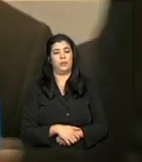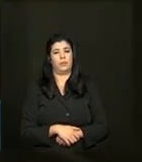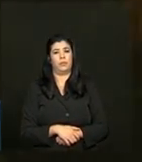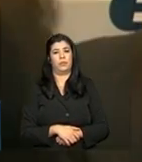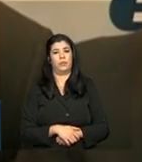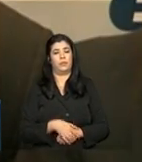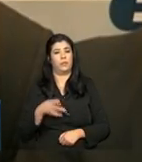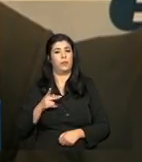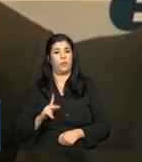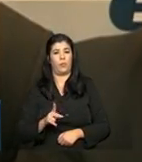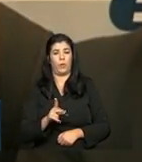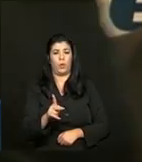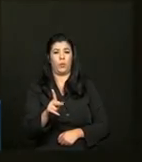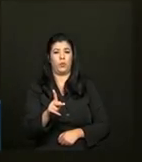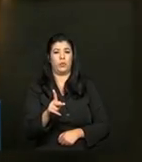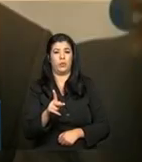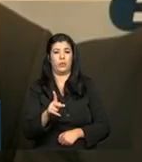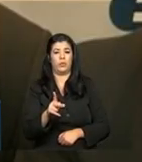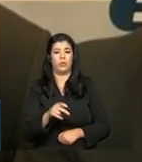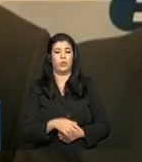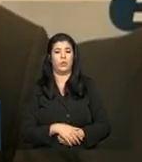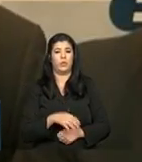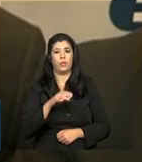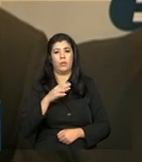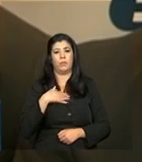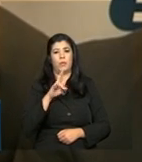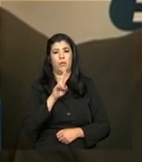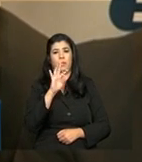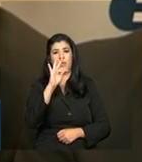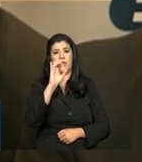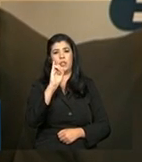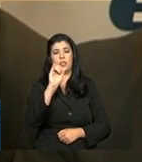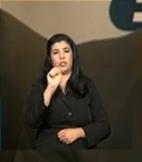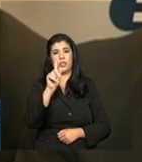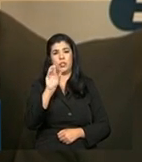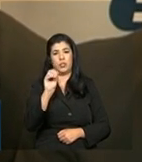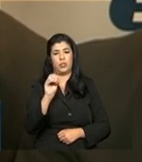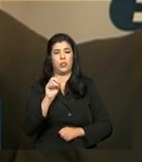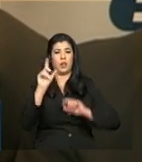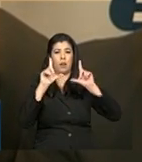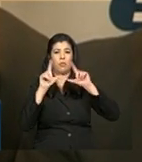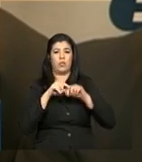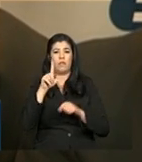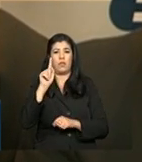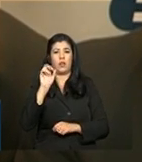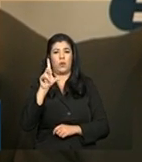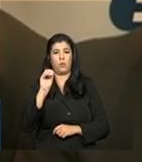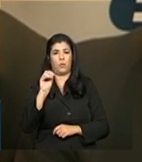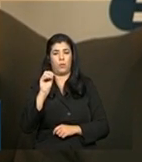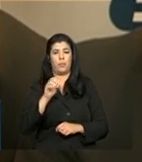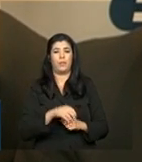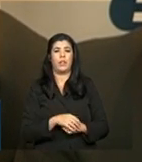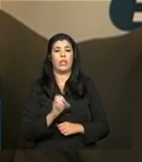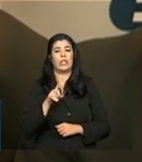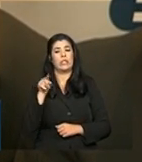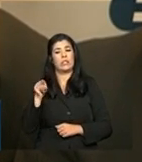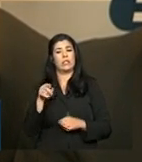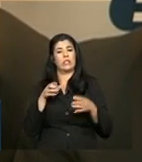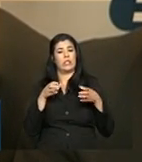Então, só para continuar nessa mesa, Thiago Eltz, da TV Globo. Se esses lotes têm se